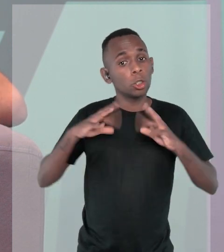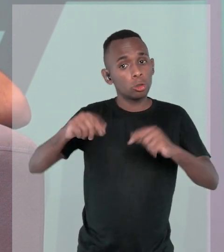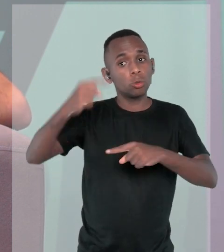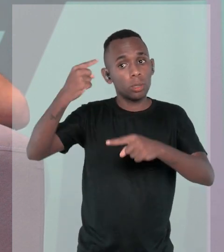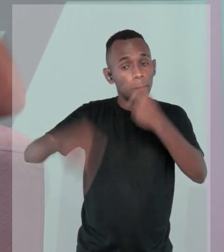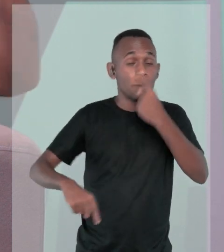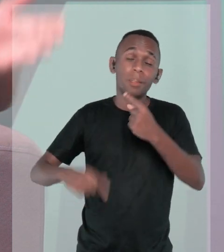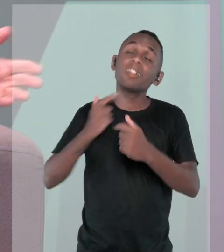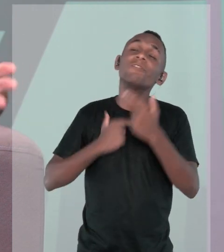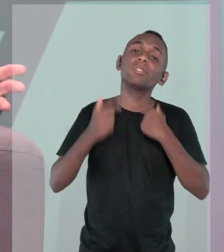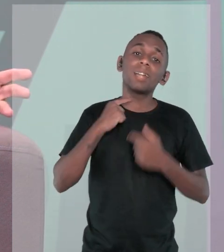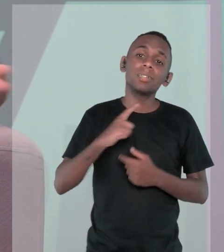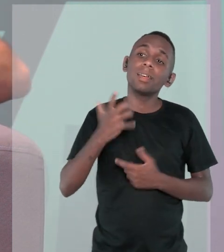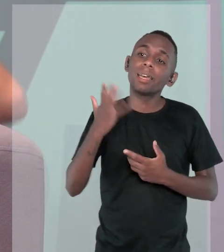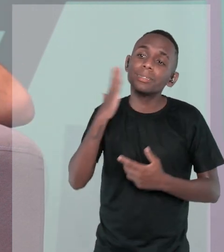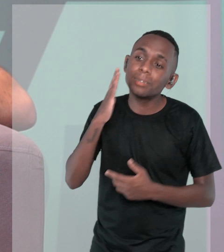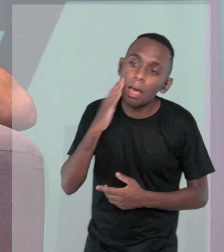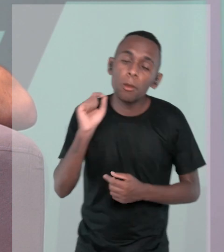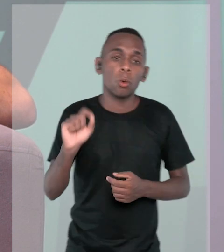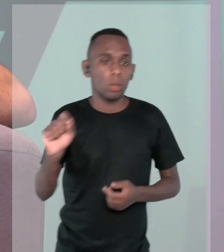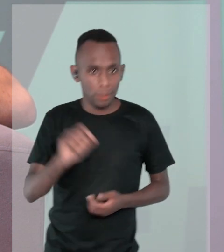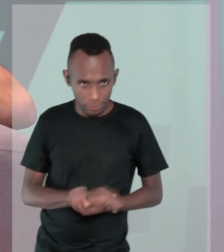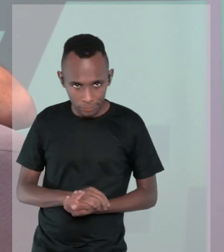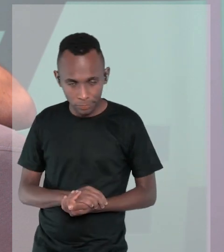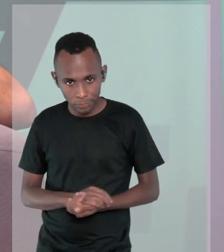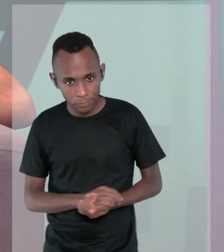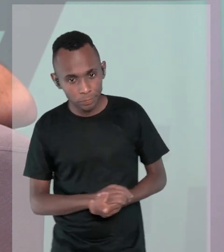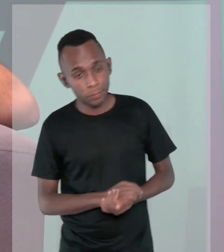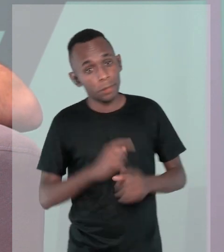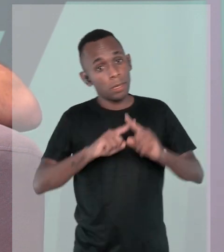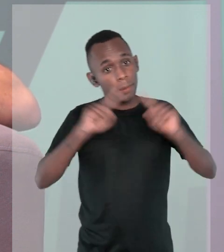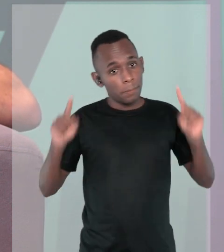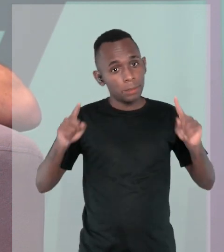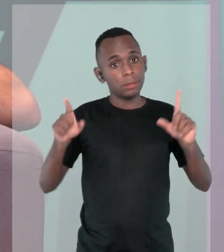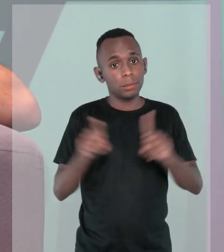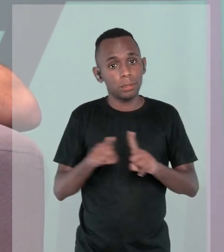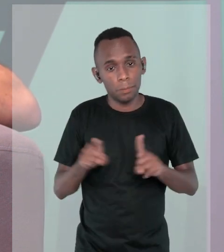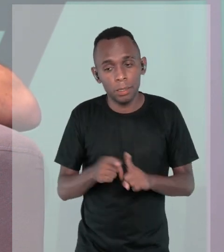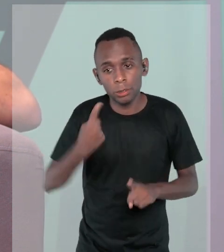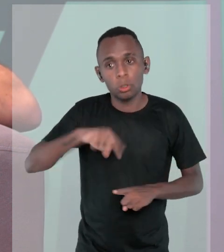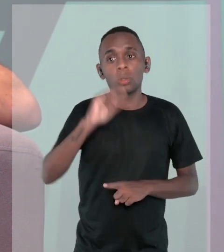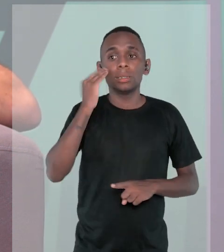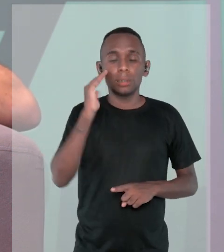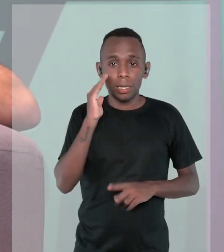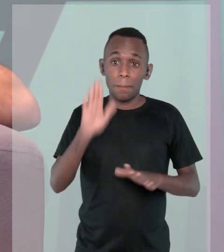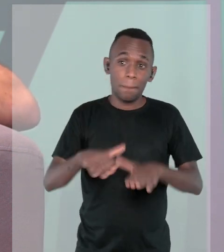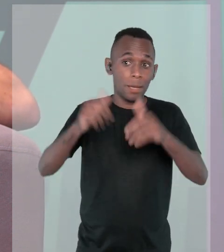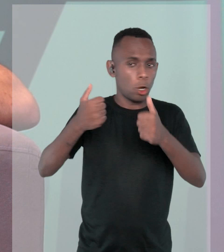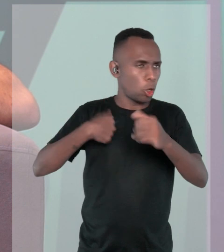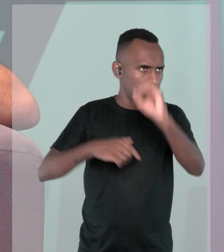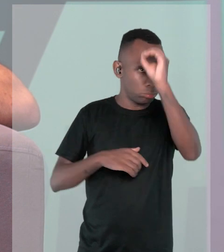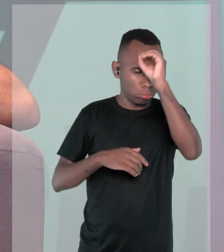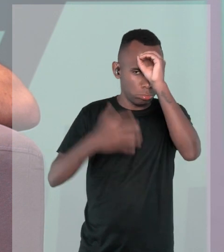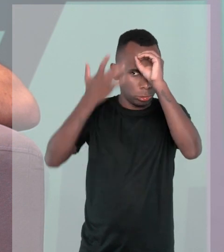proibido é desejado, a gente vai lá e quer saber o que é, né? Mas quando a gente também entende que é melhor eu não